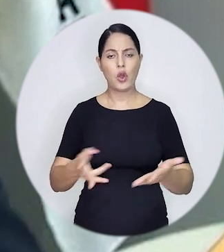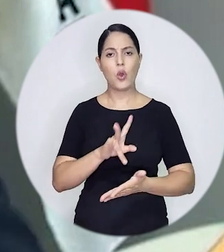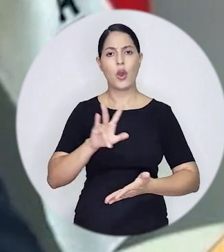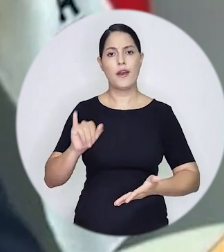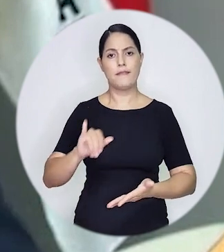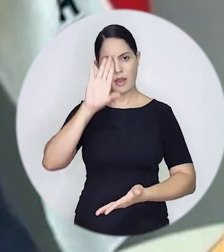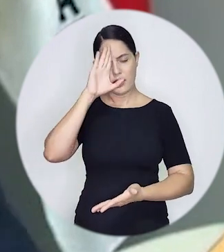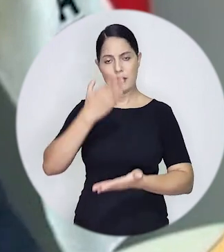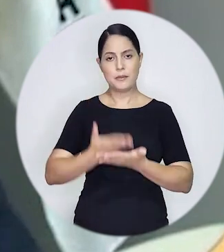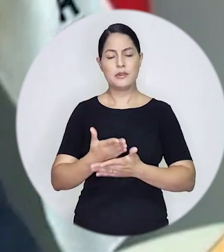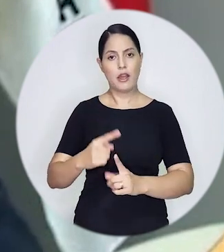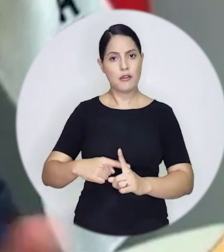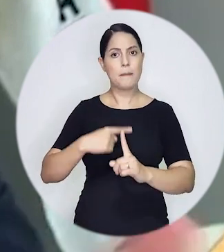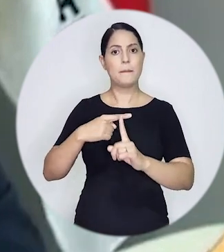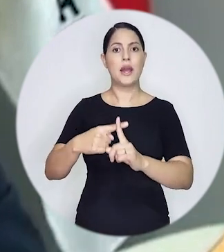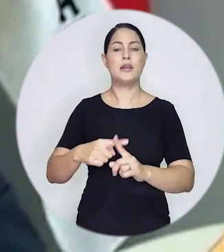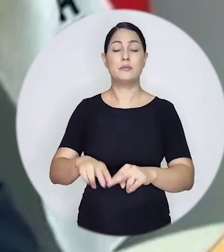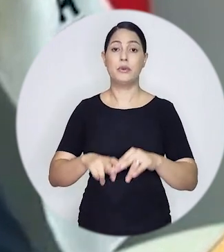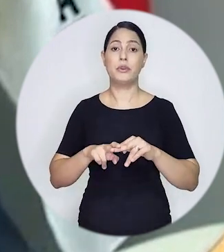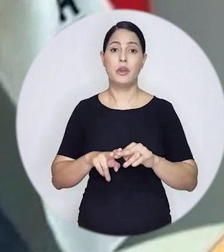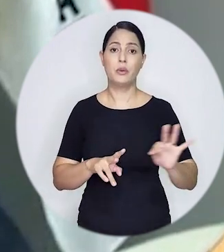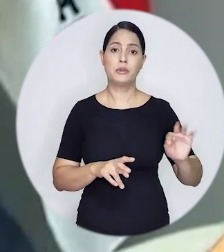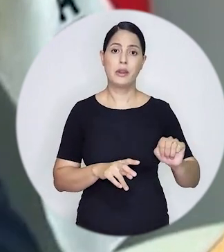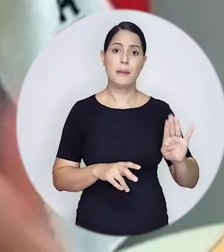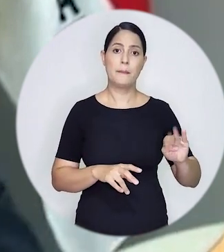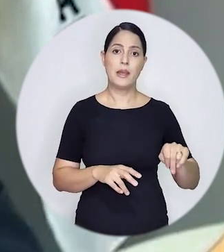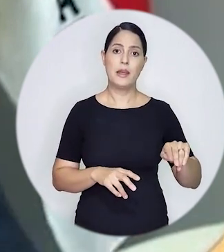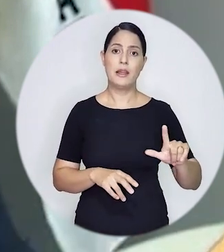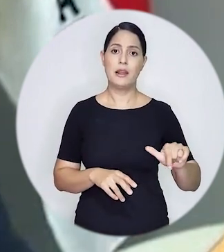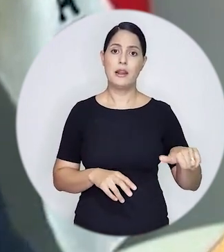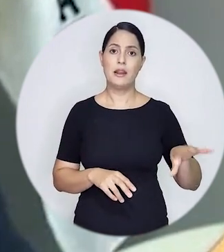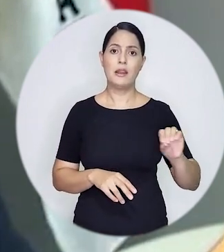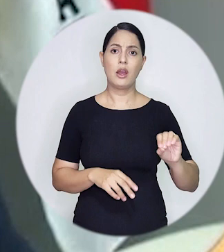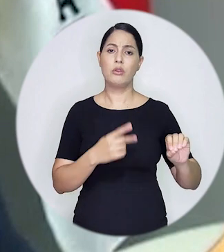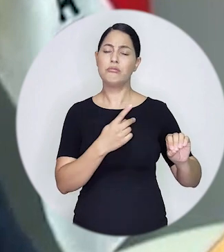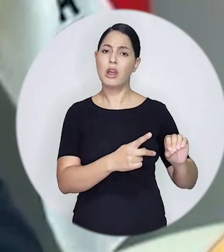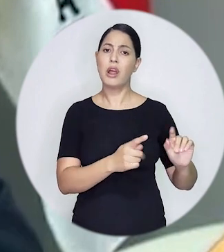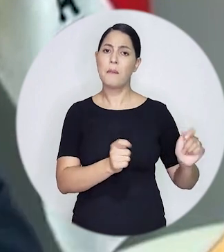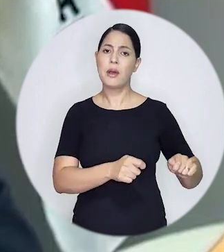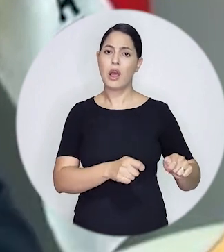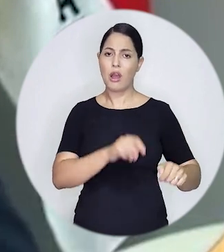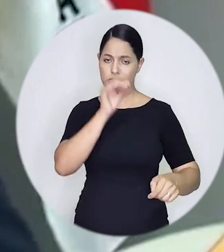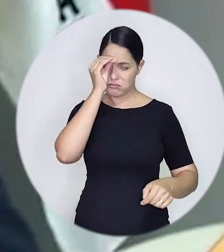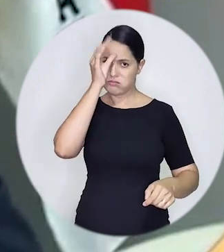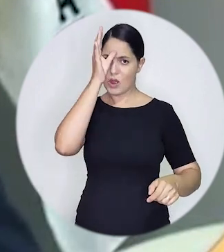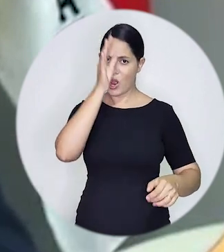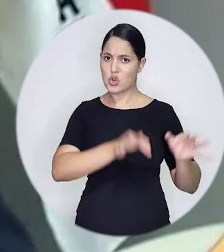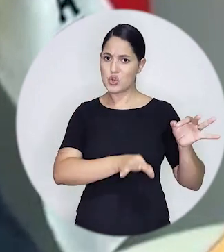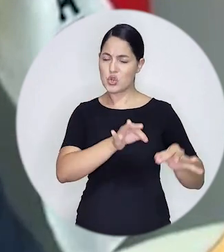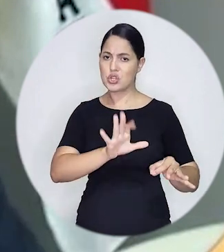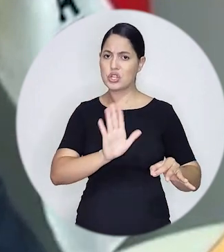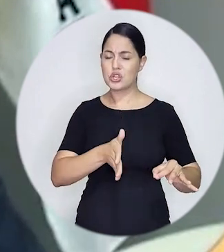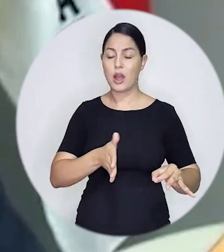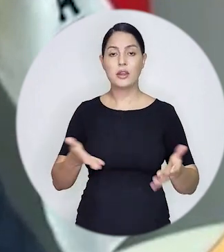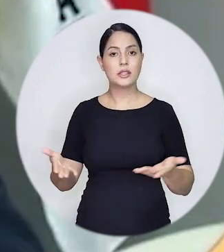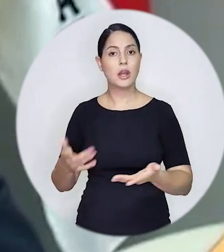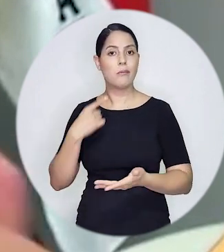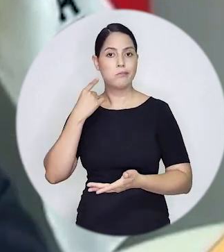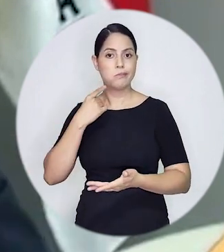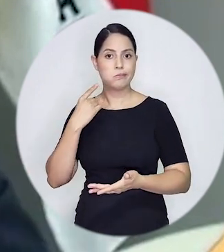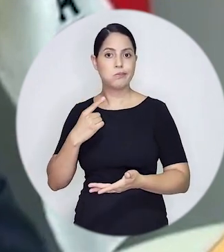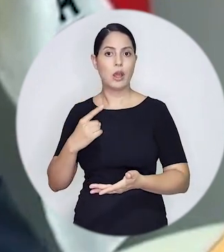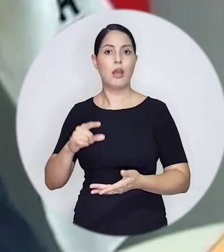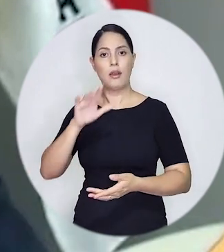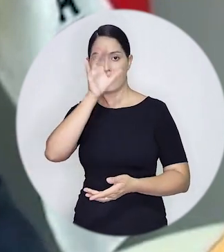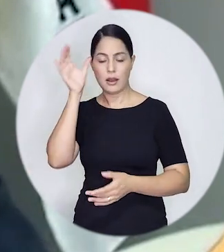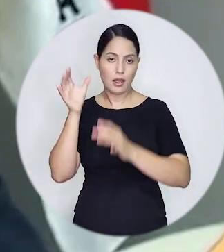isso dá mais credibilidade ainda, junto ao tabelião que já tem o conhecimento jurídico, já tem a sua capacidade, também o profissional da advocacia